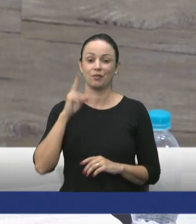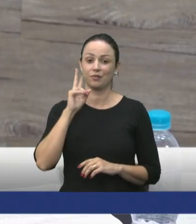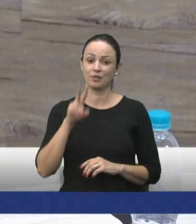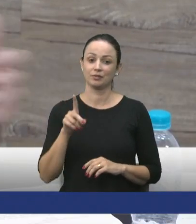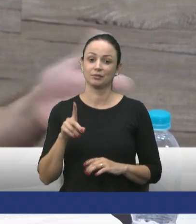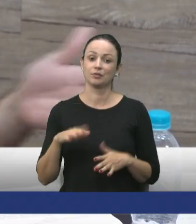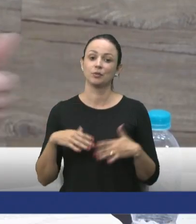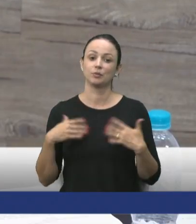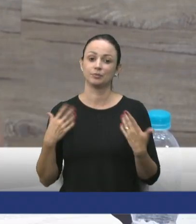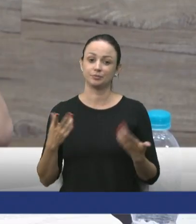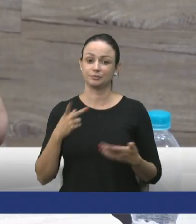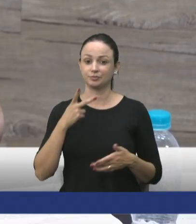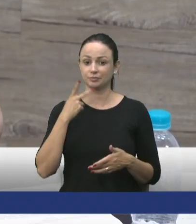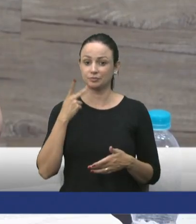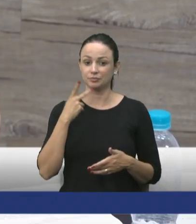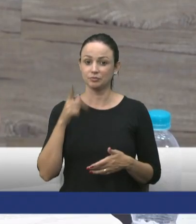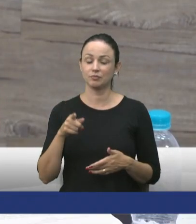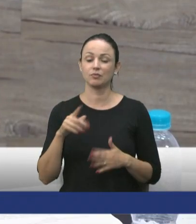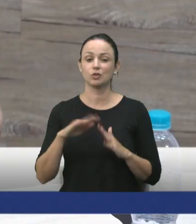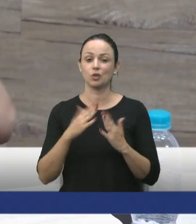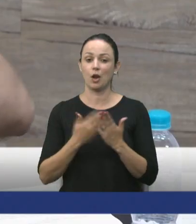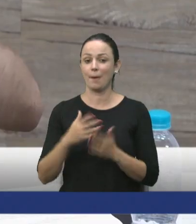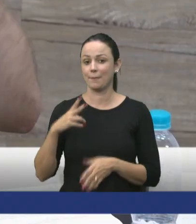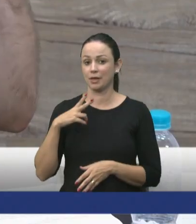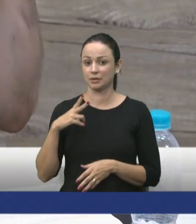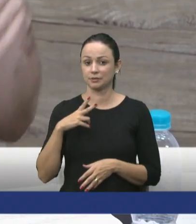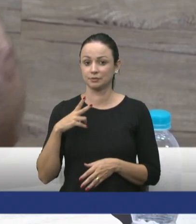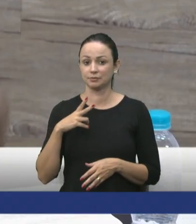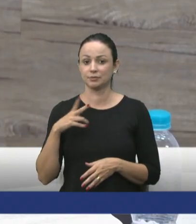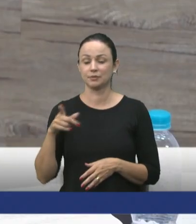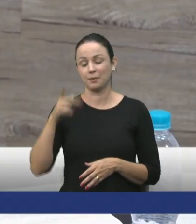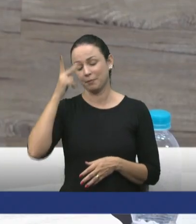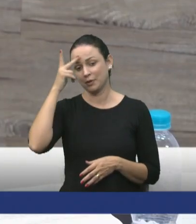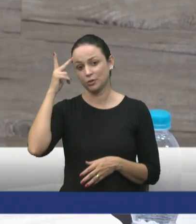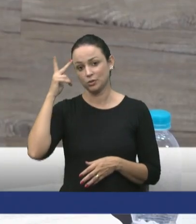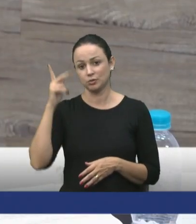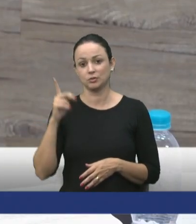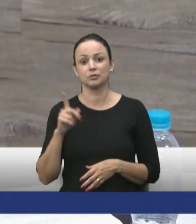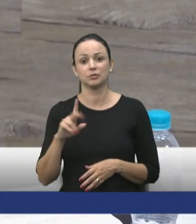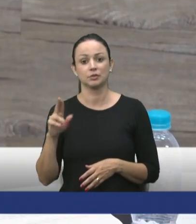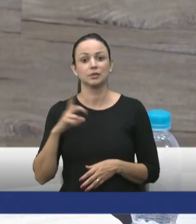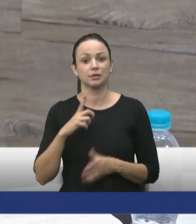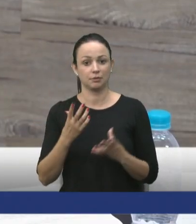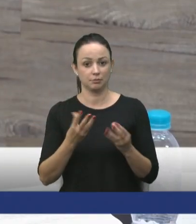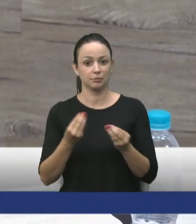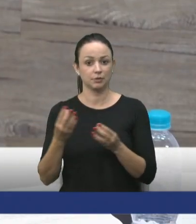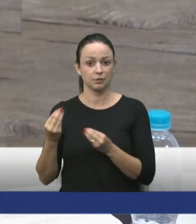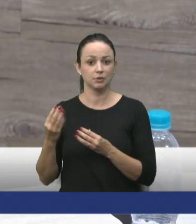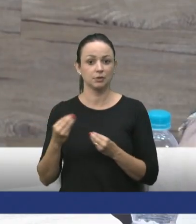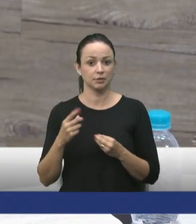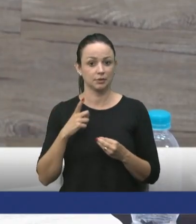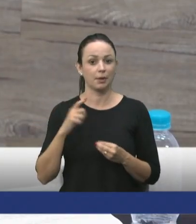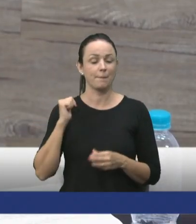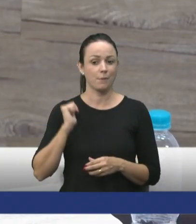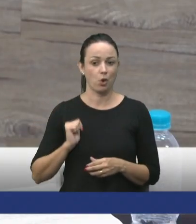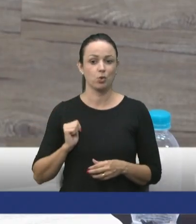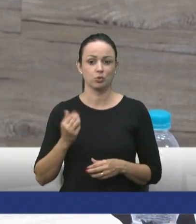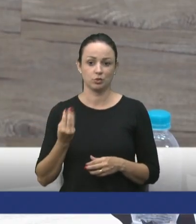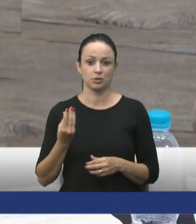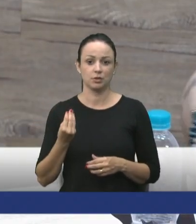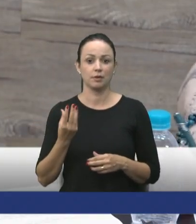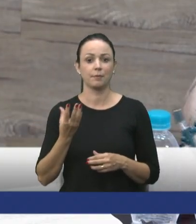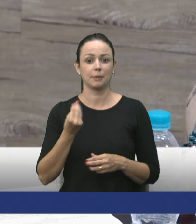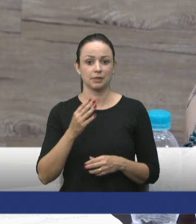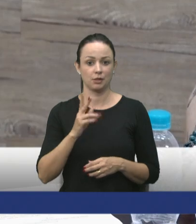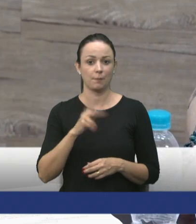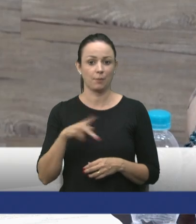quando a gente fala, e quando eu falo assim de escola privada, não, mas essa pessoa que está lá, não, a gente tem bastante bolsista, a gente tem bastante